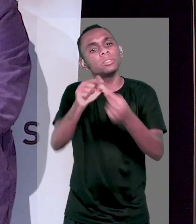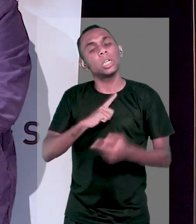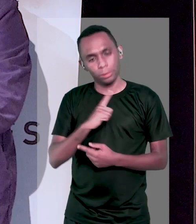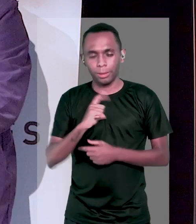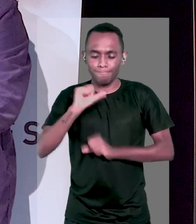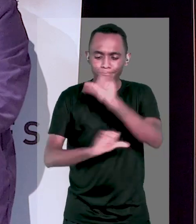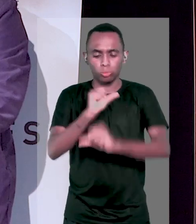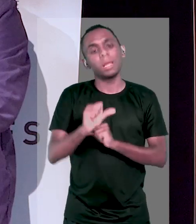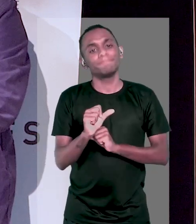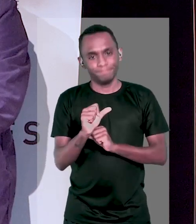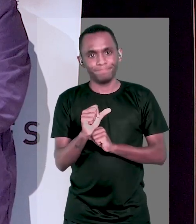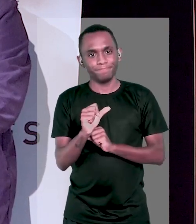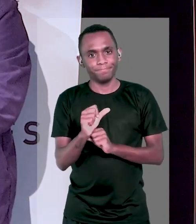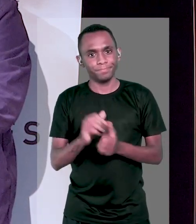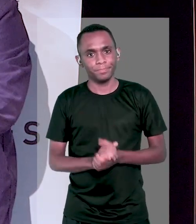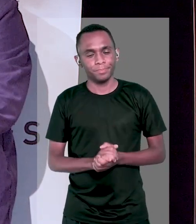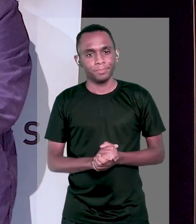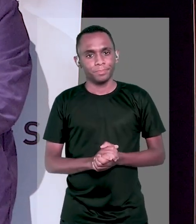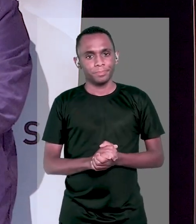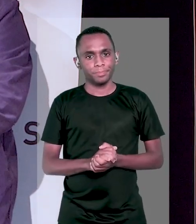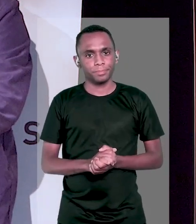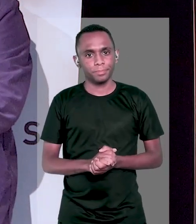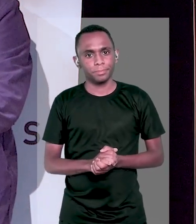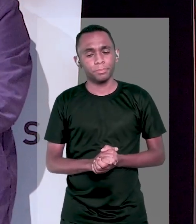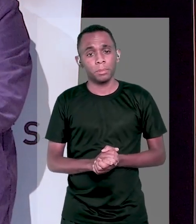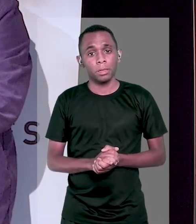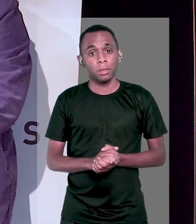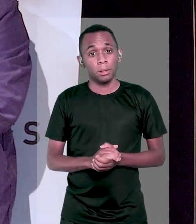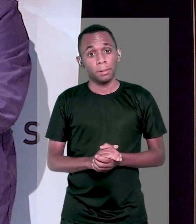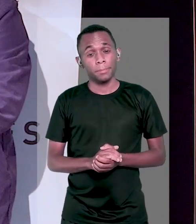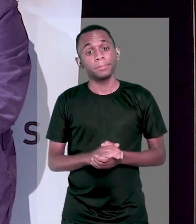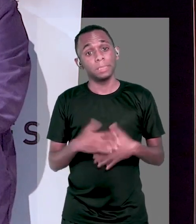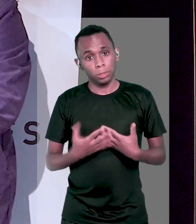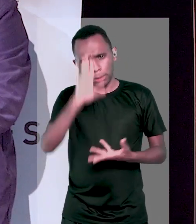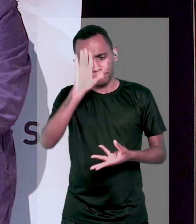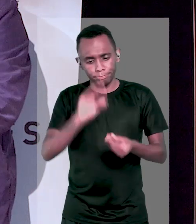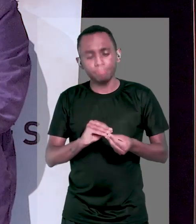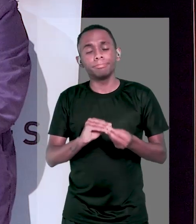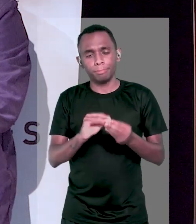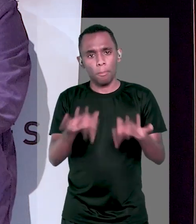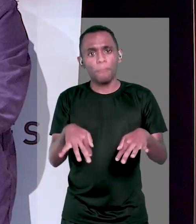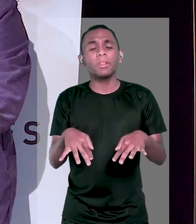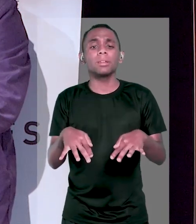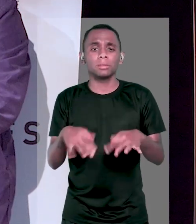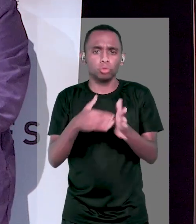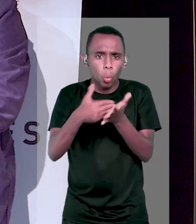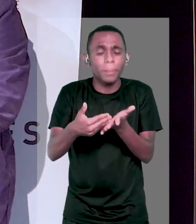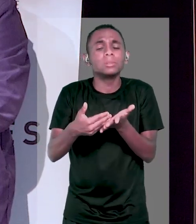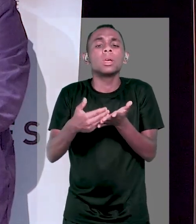É assim que se pensa lançando pontes sobre abismos.